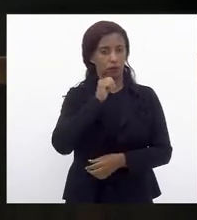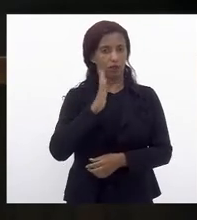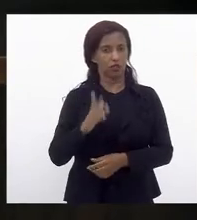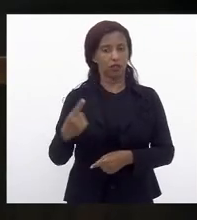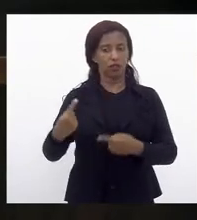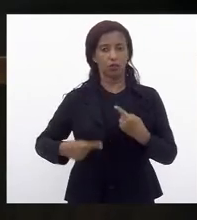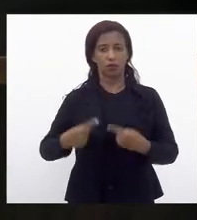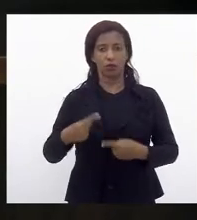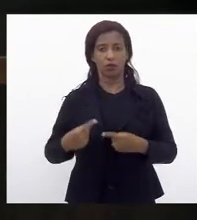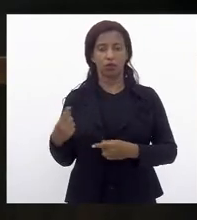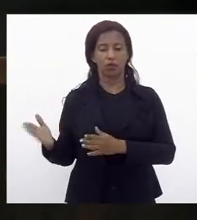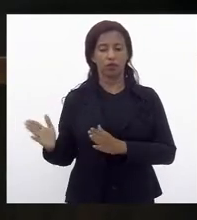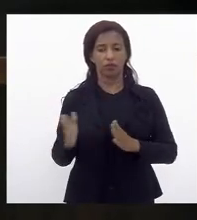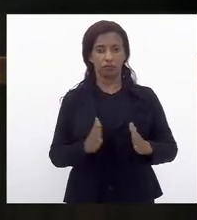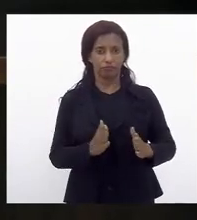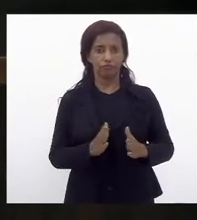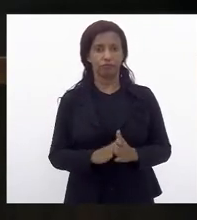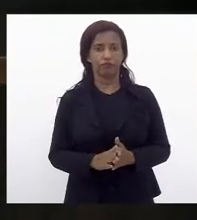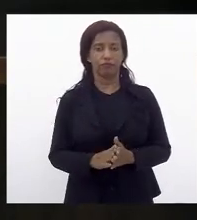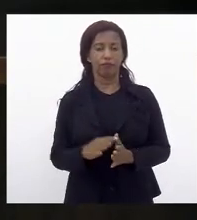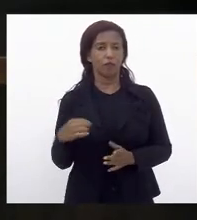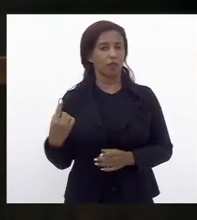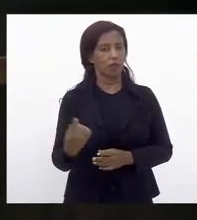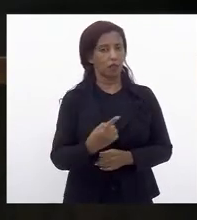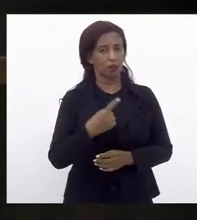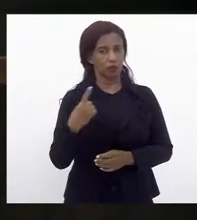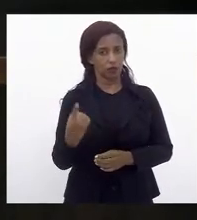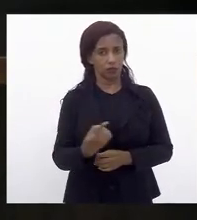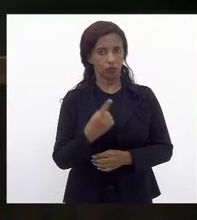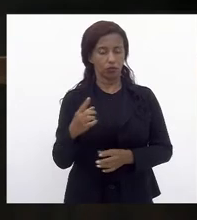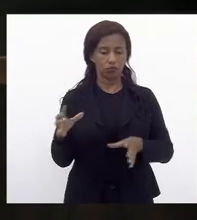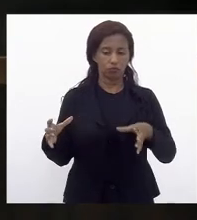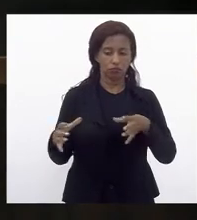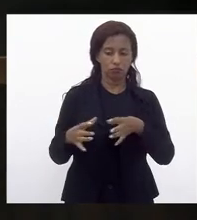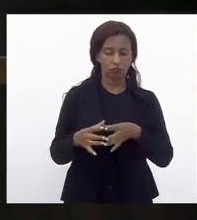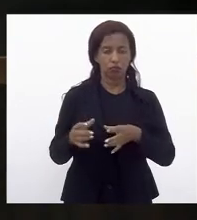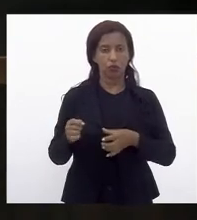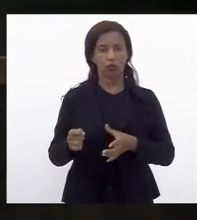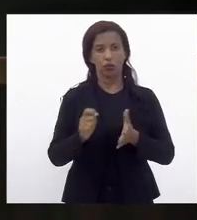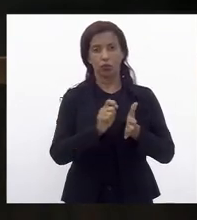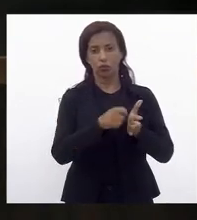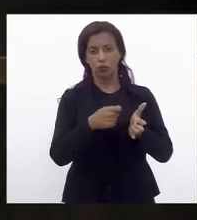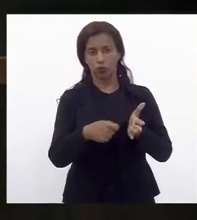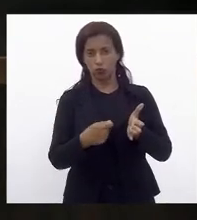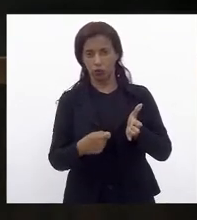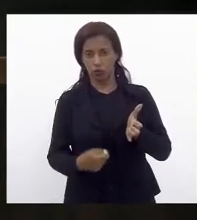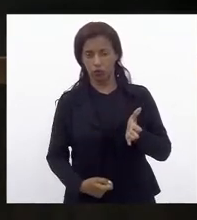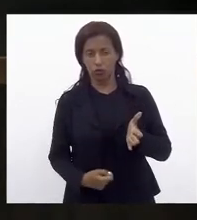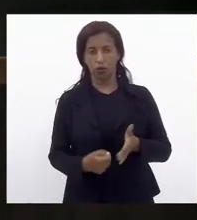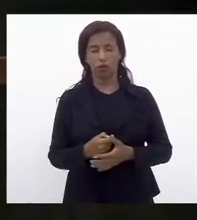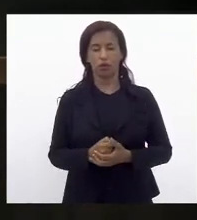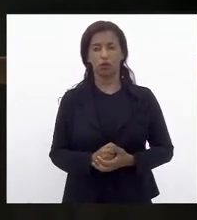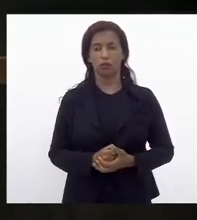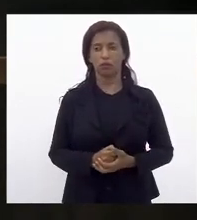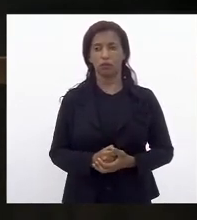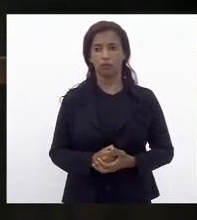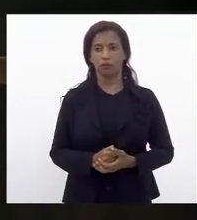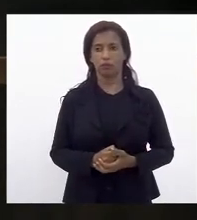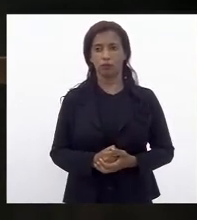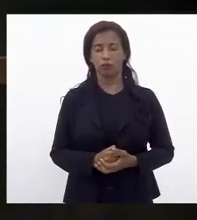uma discussão que a gente vinha trazendo, para que toda a bancada fosse autor e coautora,